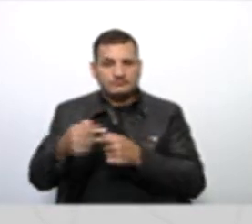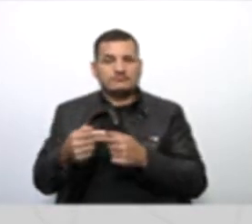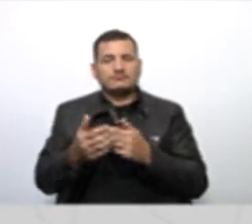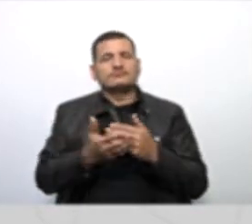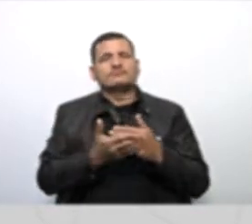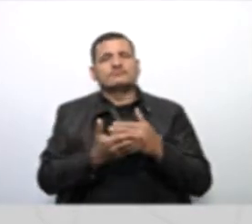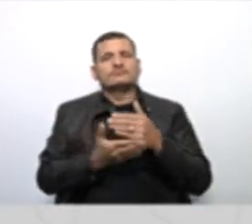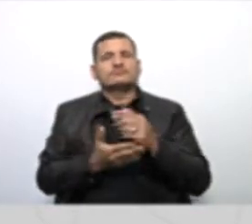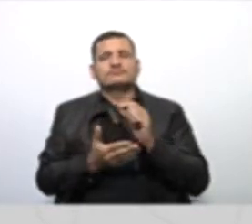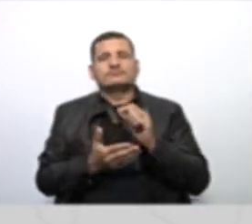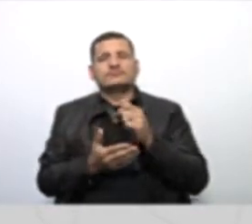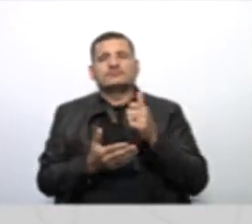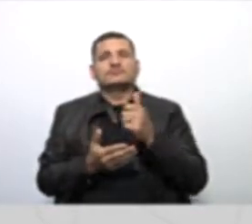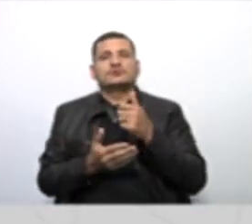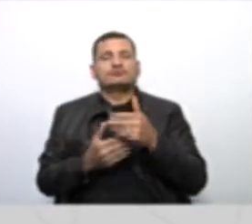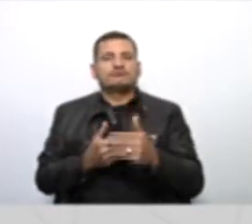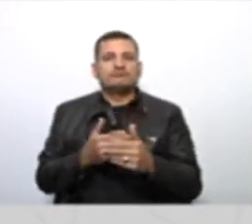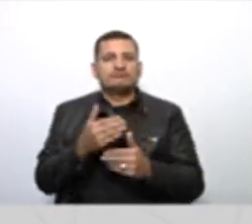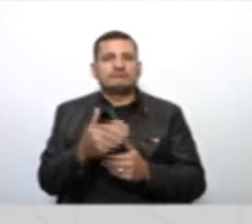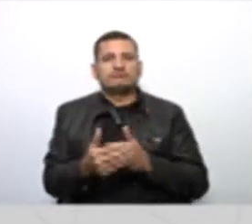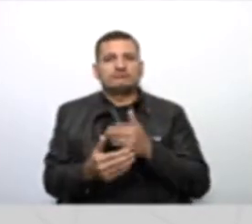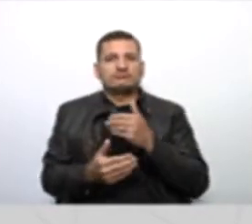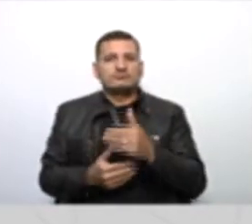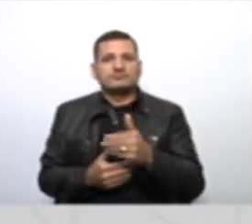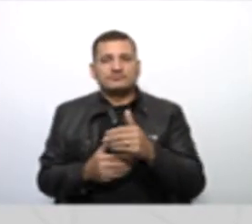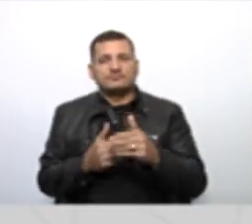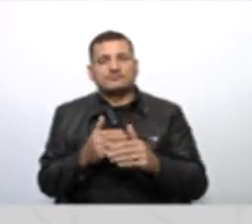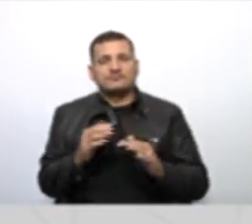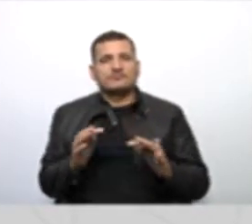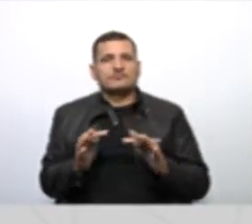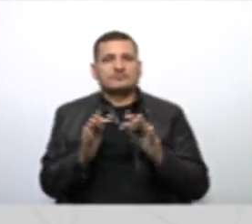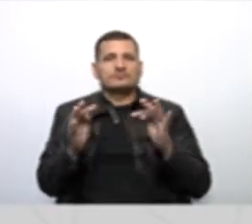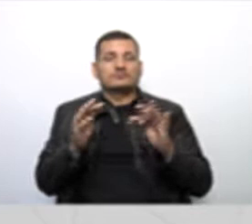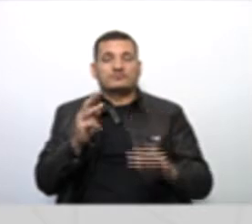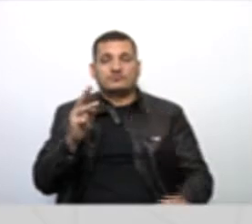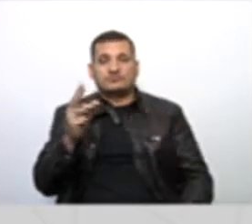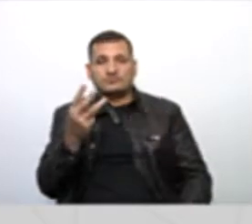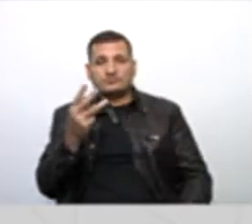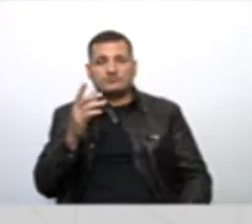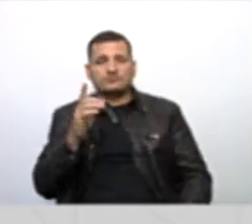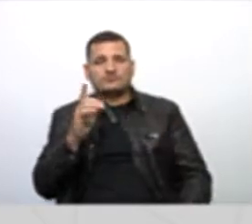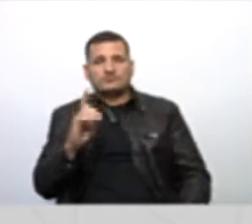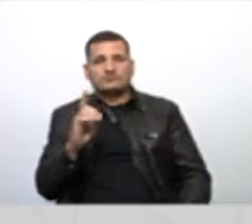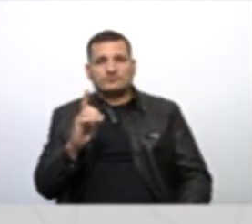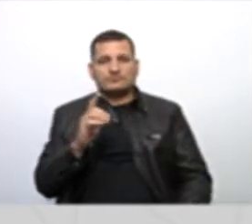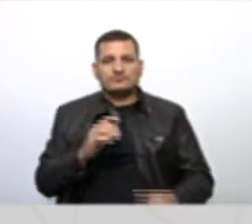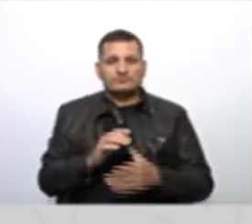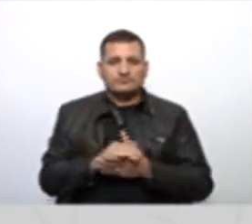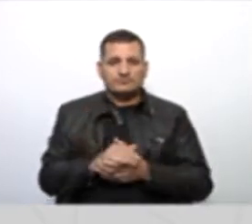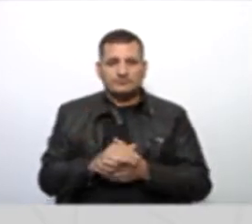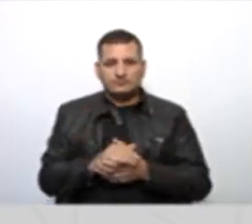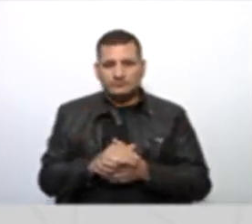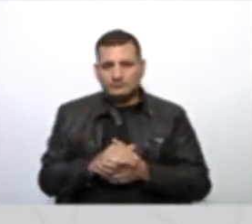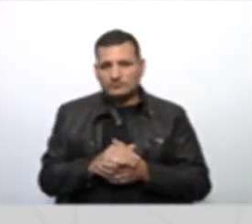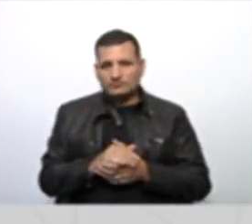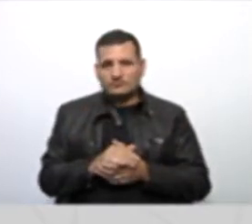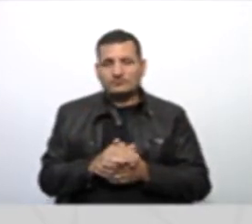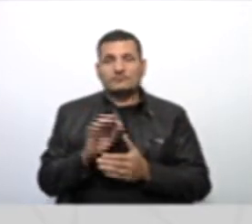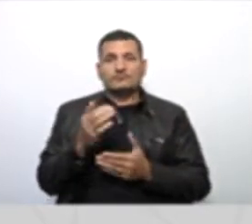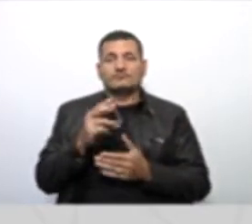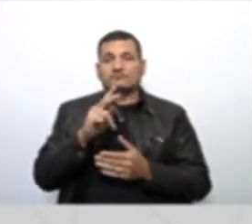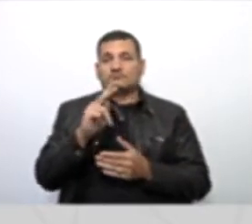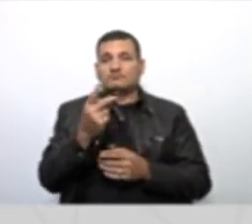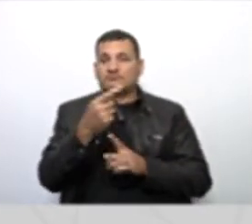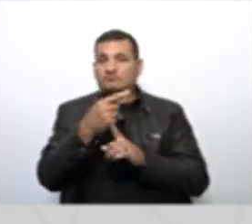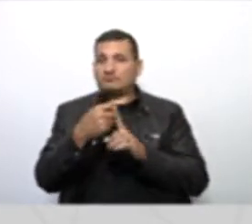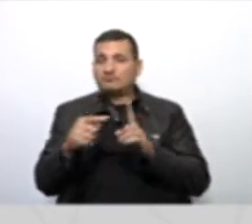começou a dar os primeiros passos para o desenvolvimento da tecnologia 3D. Então, através dessa